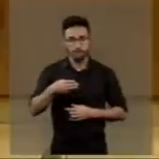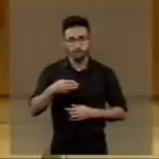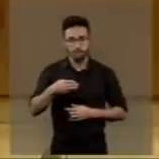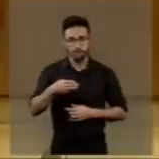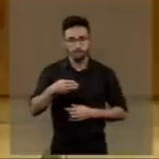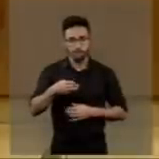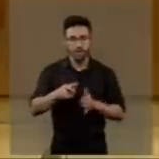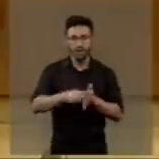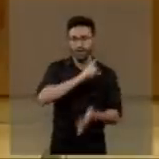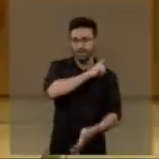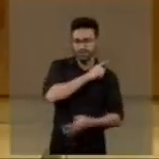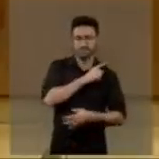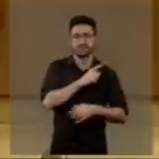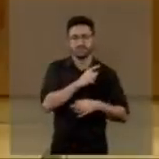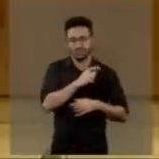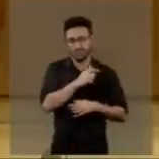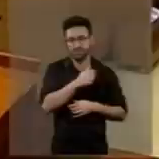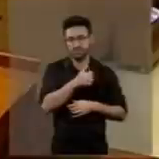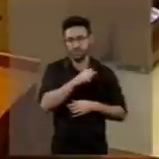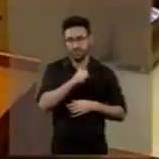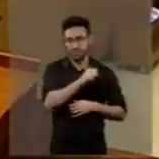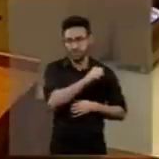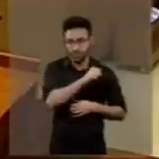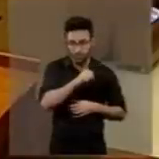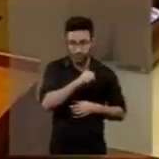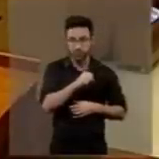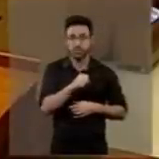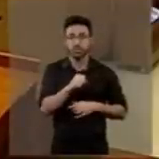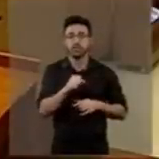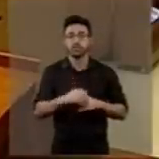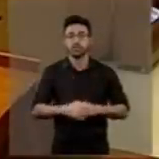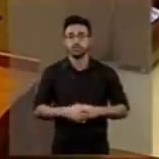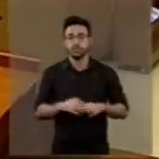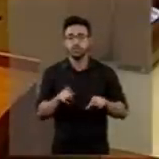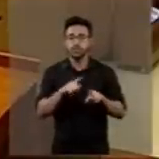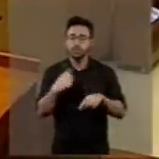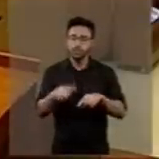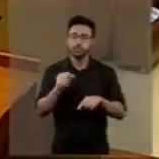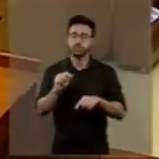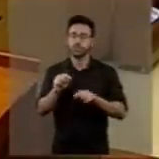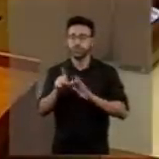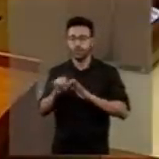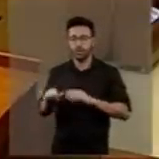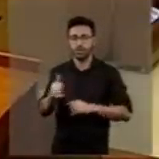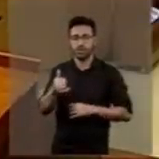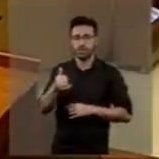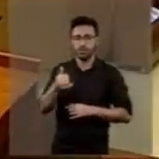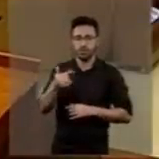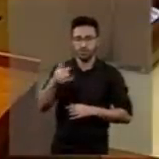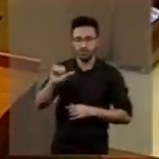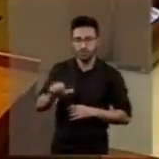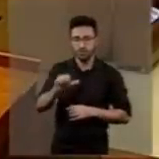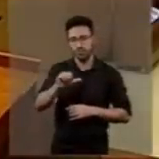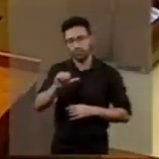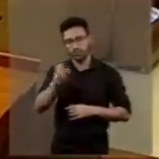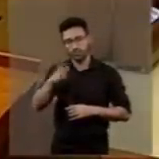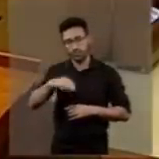1900, anterior à Constituição, artigo 2º caput, que foi alterado pela Lei nº 9.822, de 99,